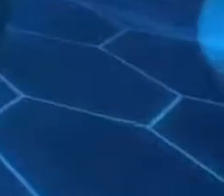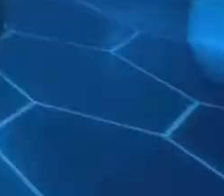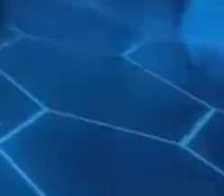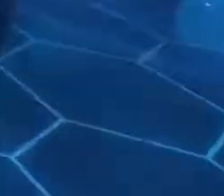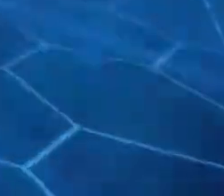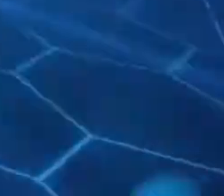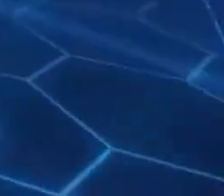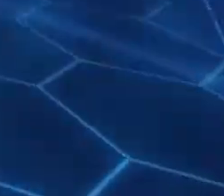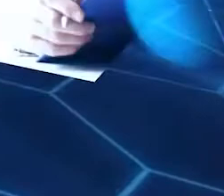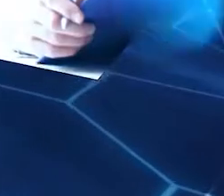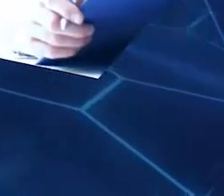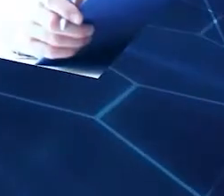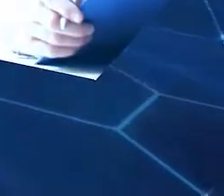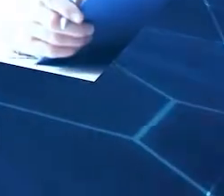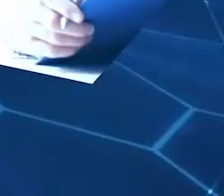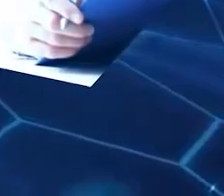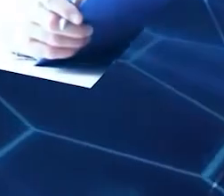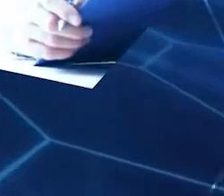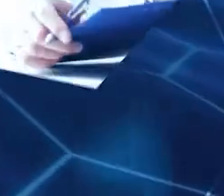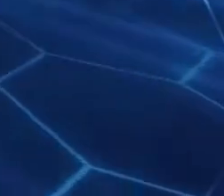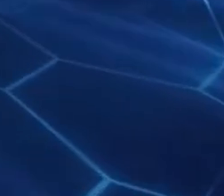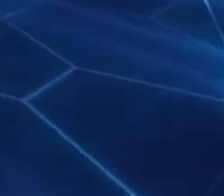E aí